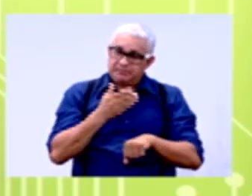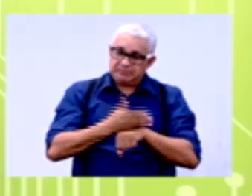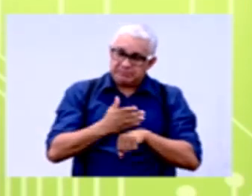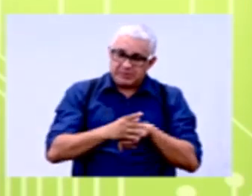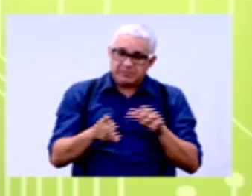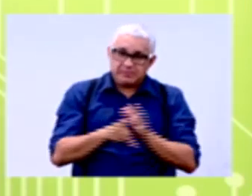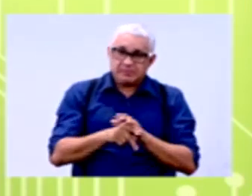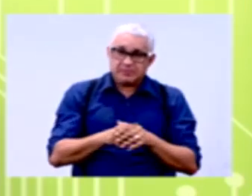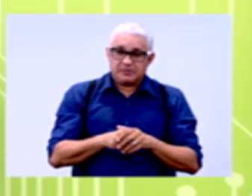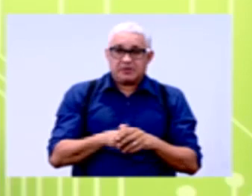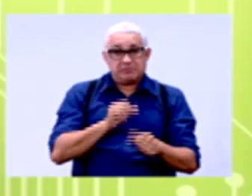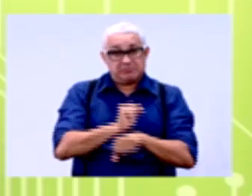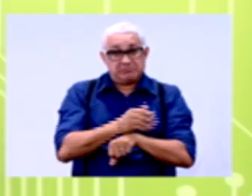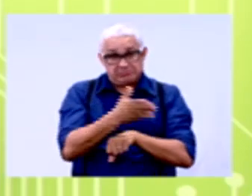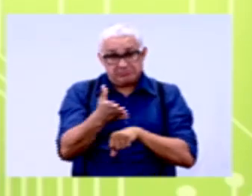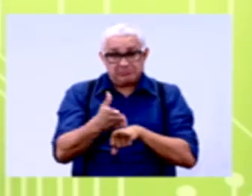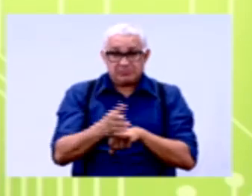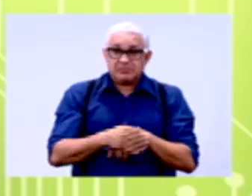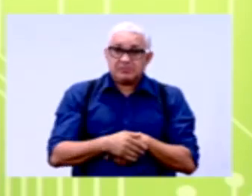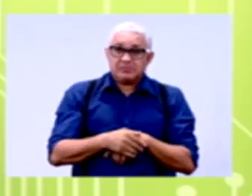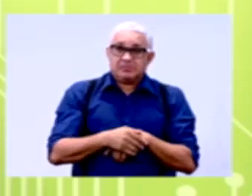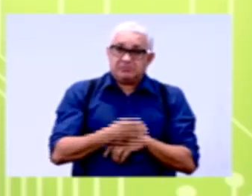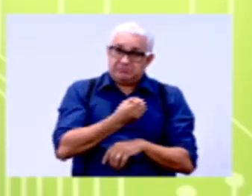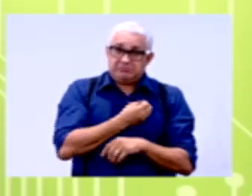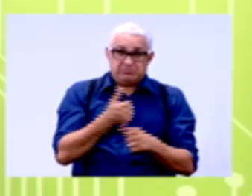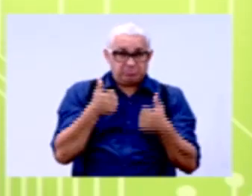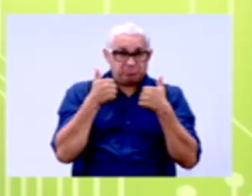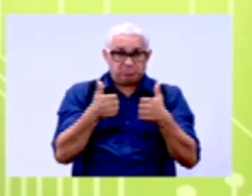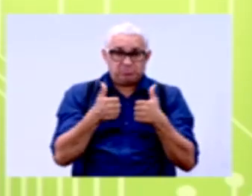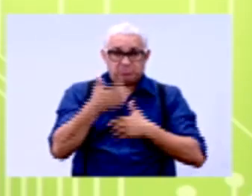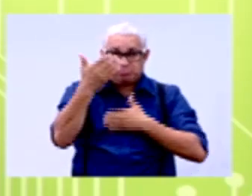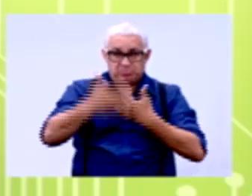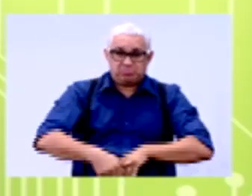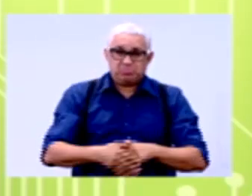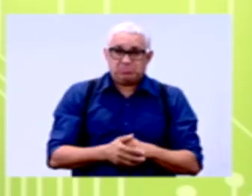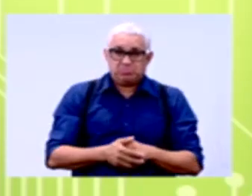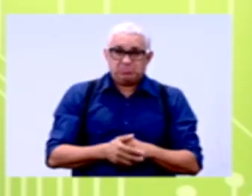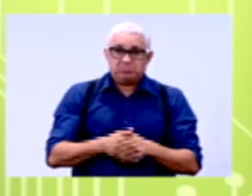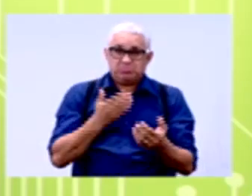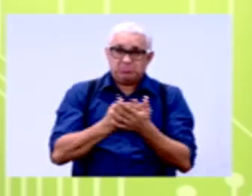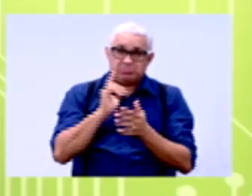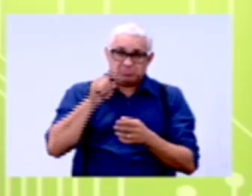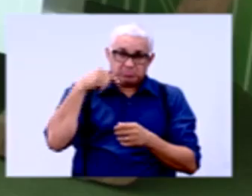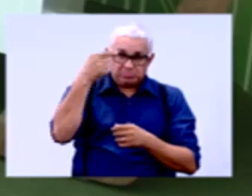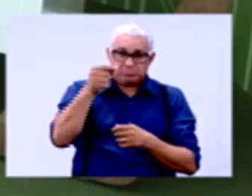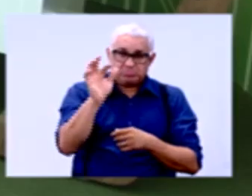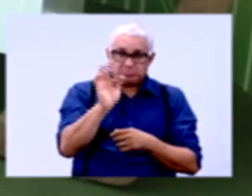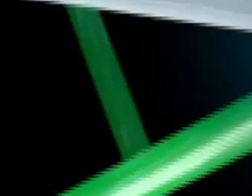e conto com vocês para tirarem uma boa nota aí na avaliação, né? E até a próxima.